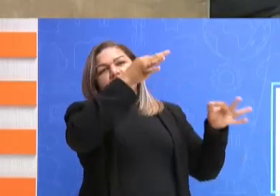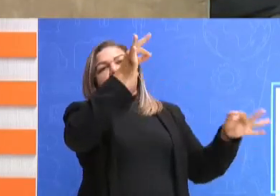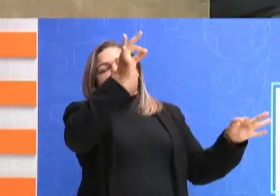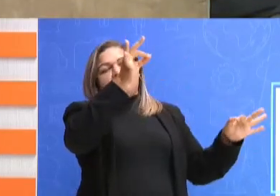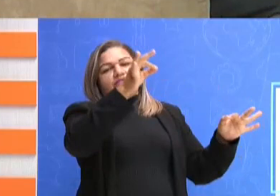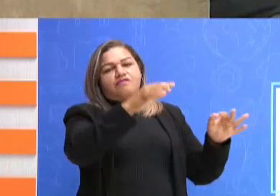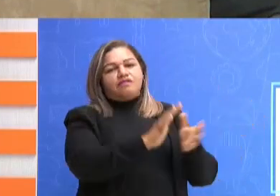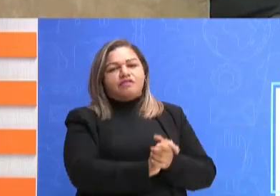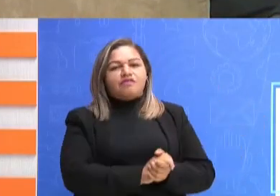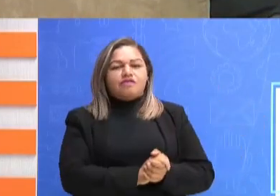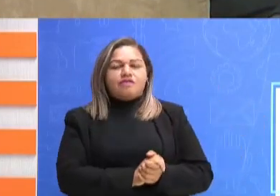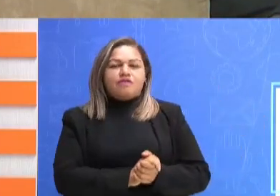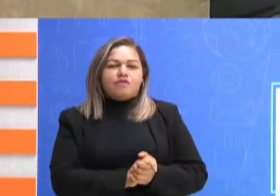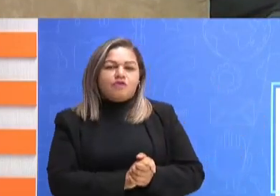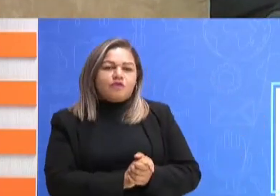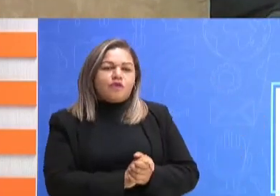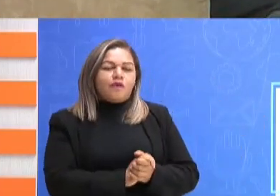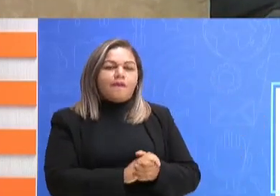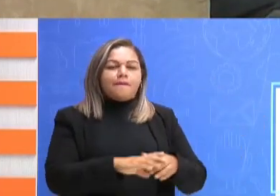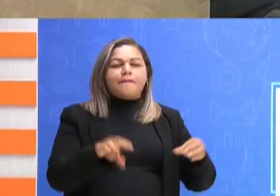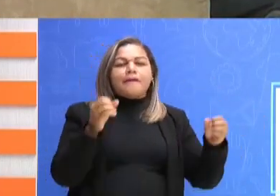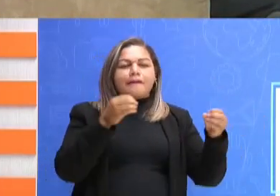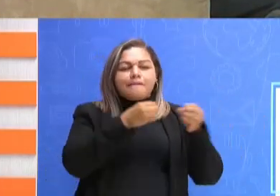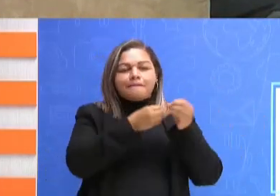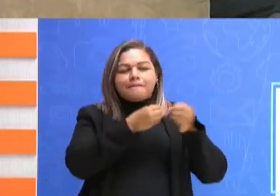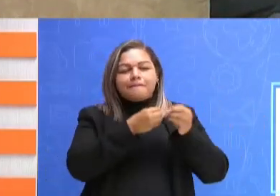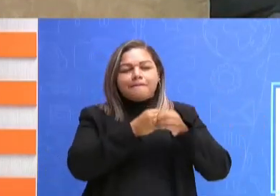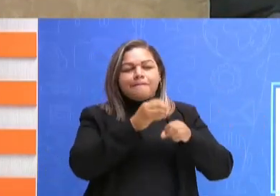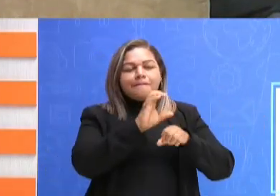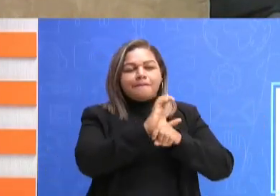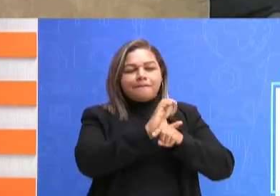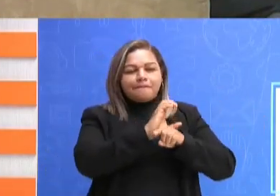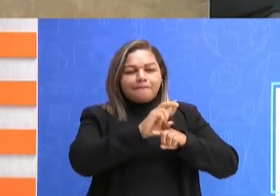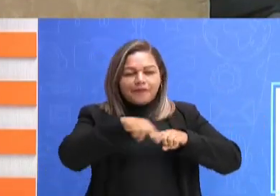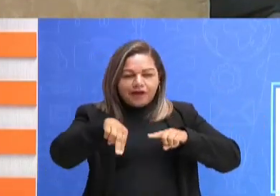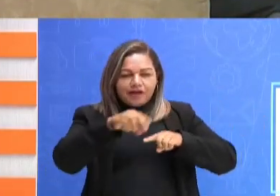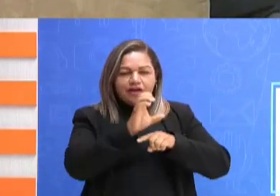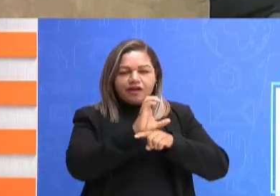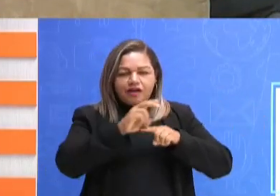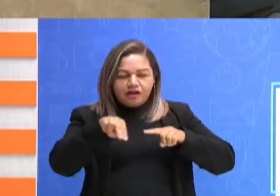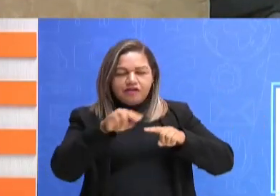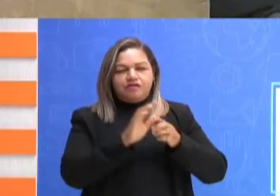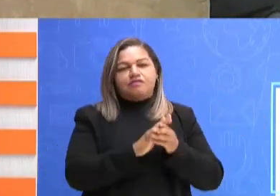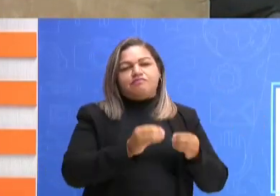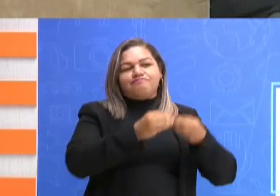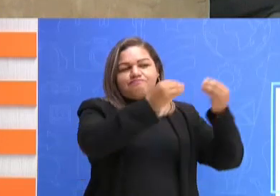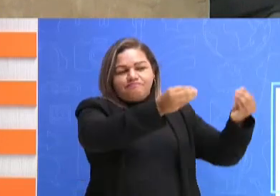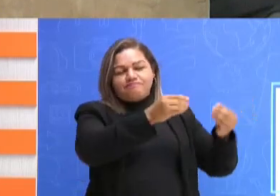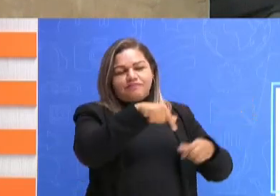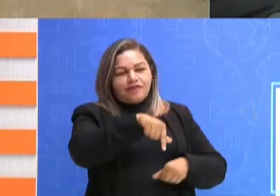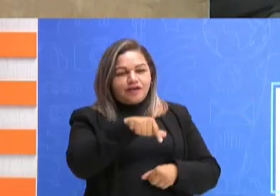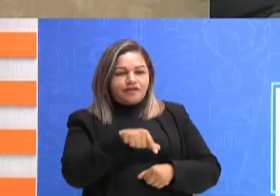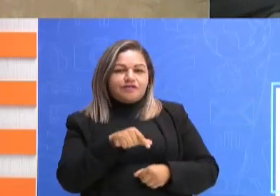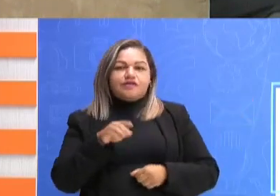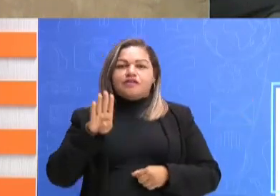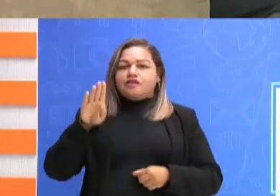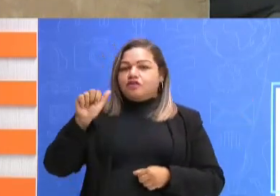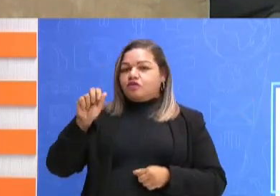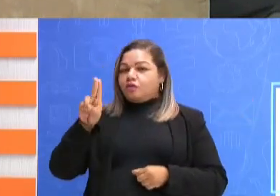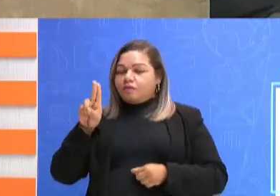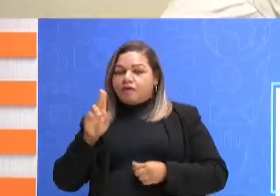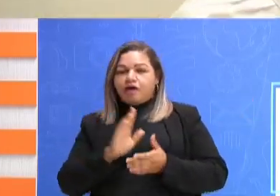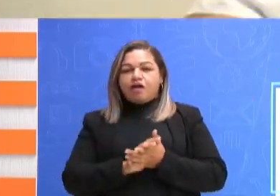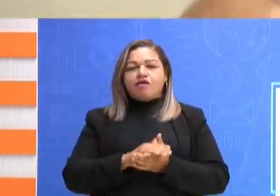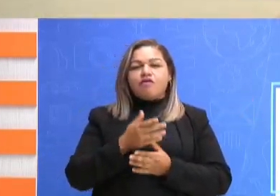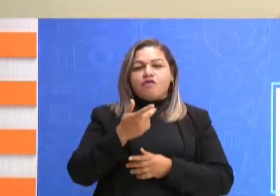Caxias, próximo a Coelho Neto, que é um dos interiores da zona rural mais distante do centro de Caxias, nós vamos distribuir. Mas se for aqui no Baú, se for